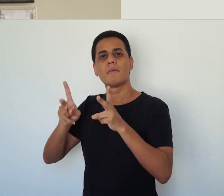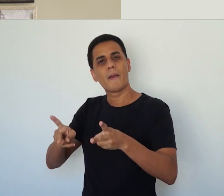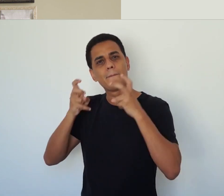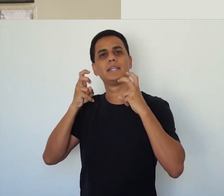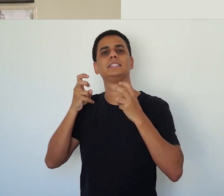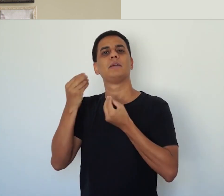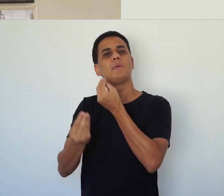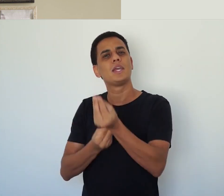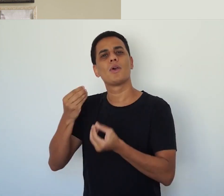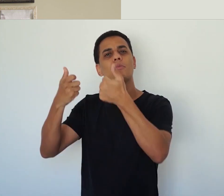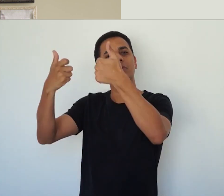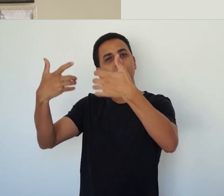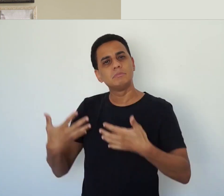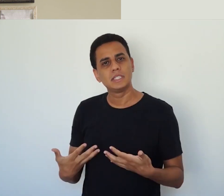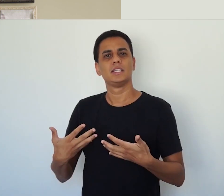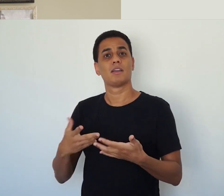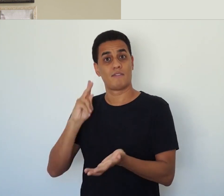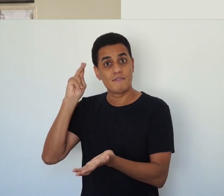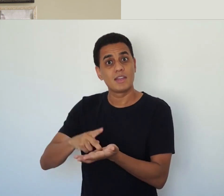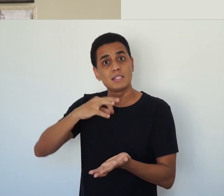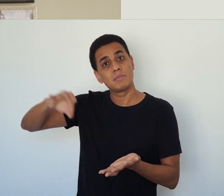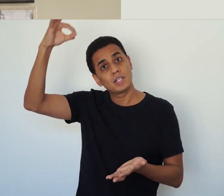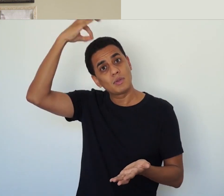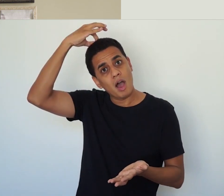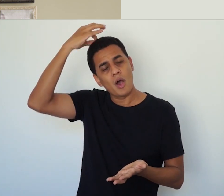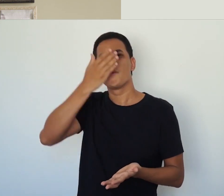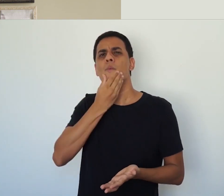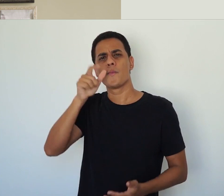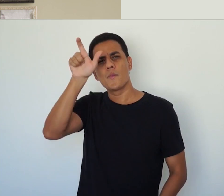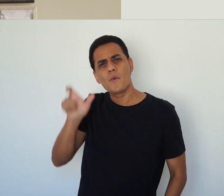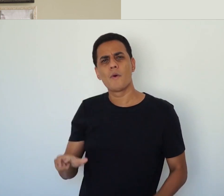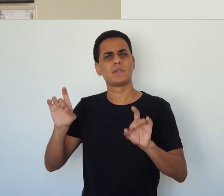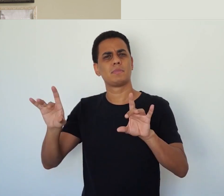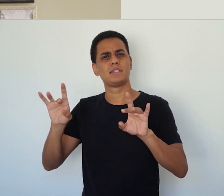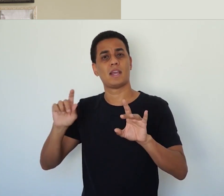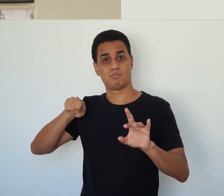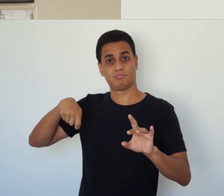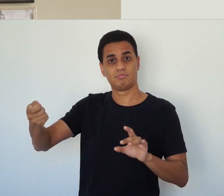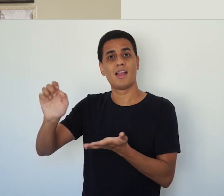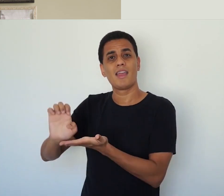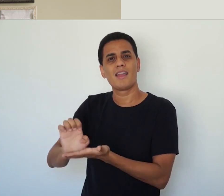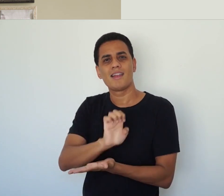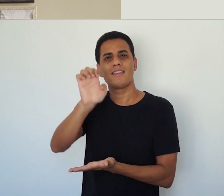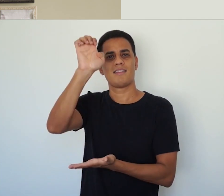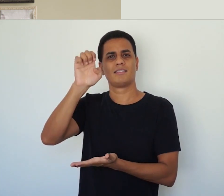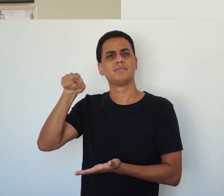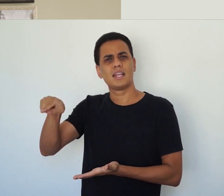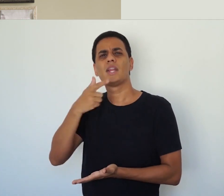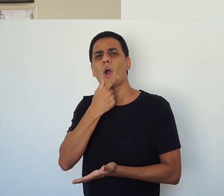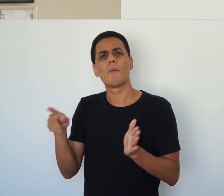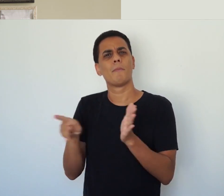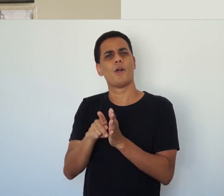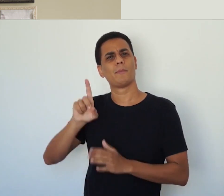e perceber essa verdade espiritual na vida de um homem muito especial chamado Elias, um profeta, um homem de